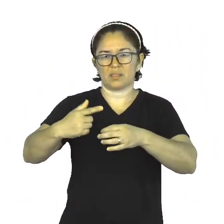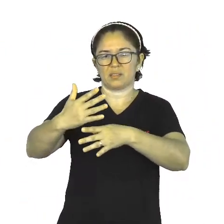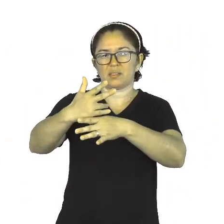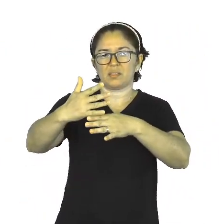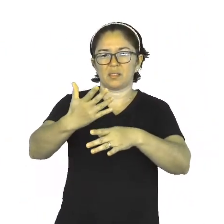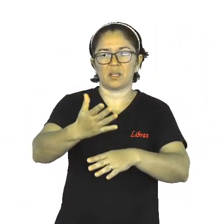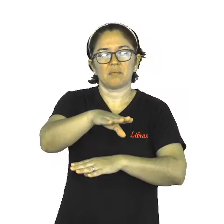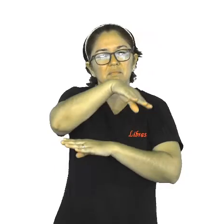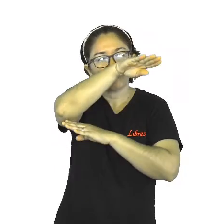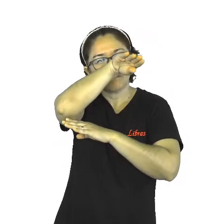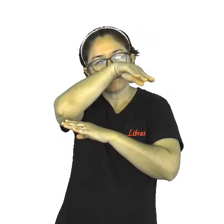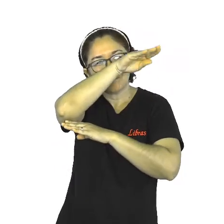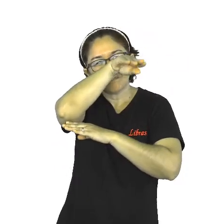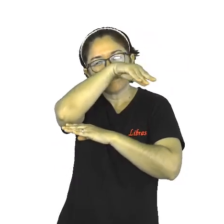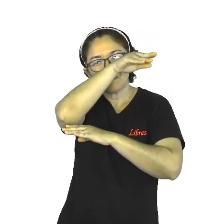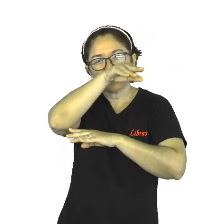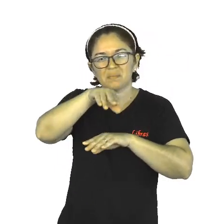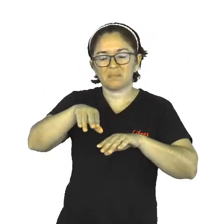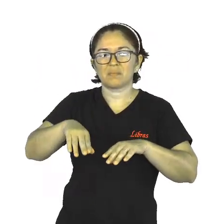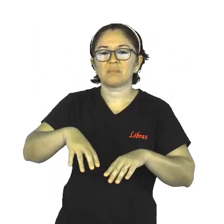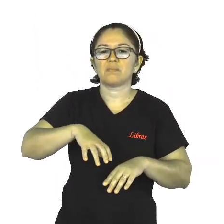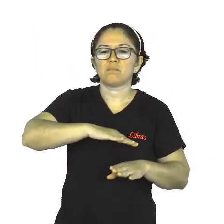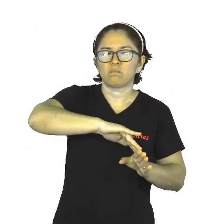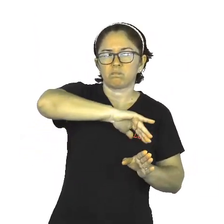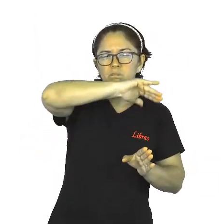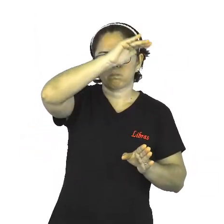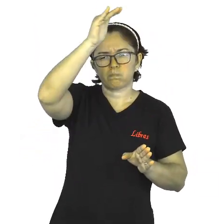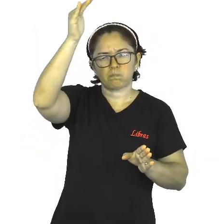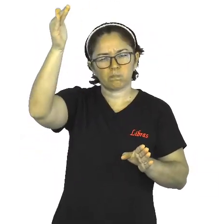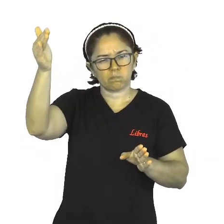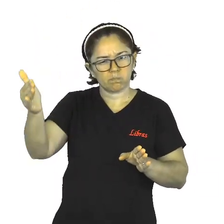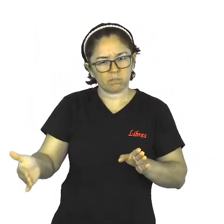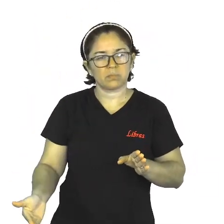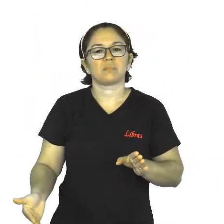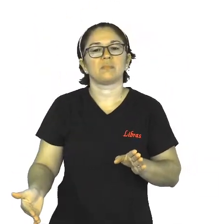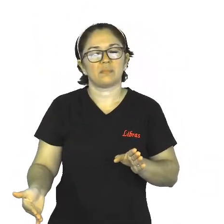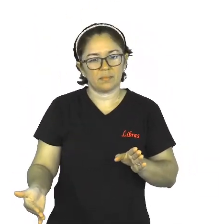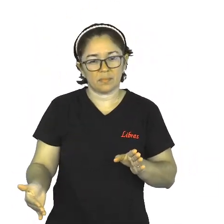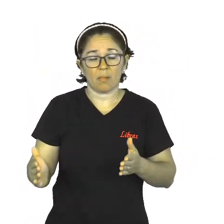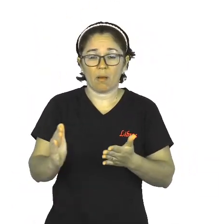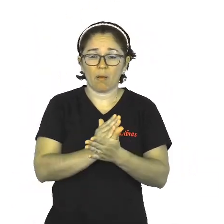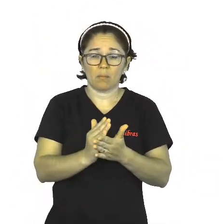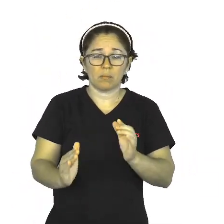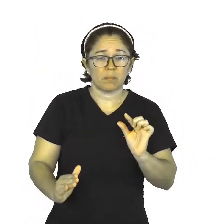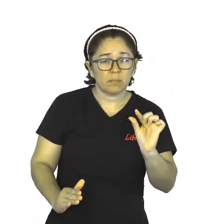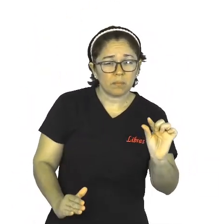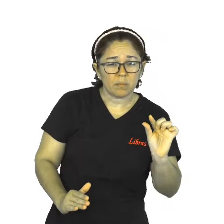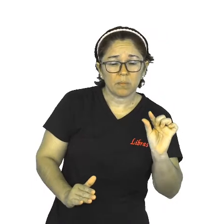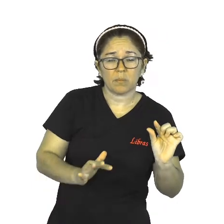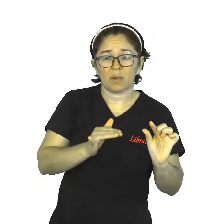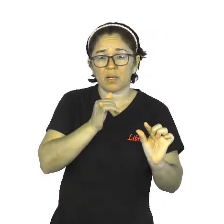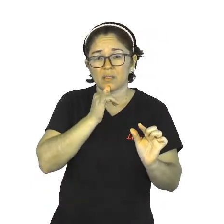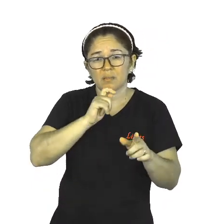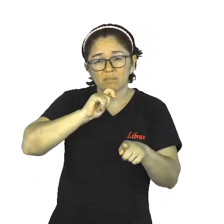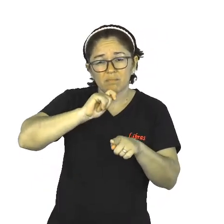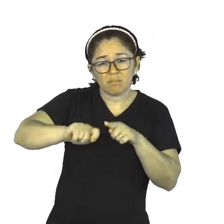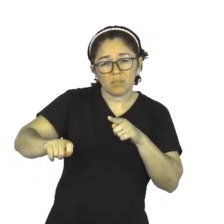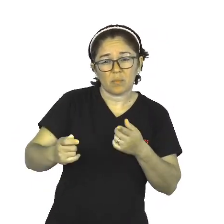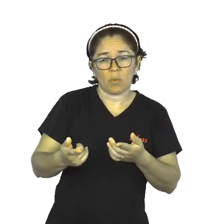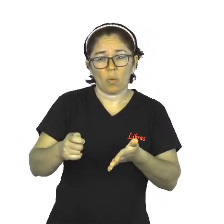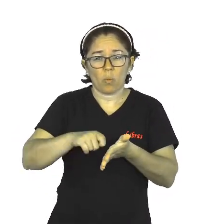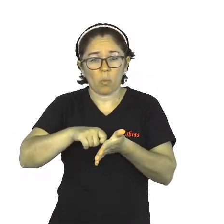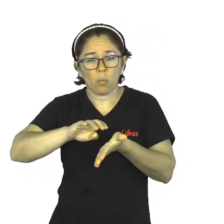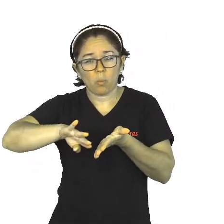o hipopótamo, a montanha. Tem coisas que são pequenas, o fósforo, a borracha,